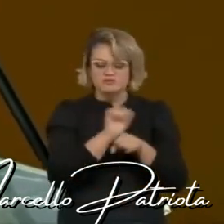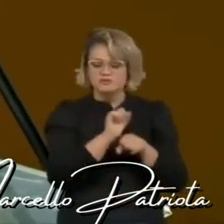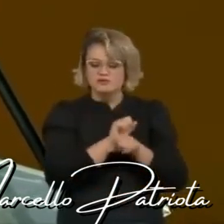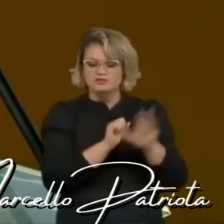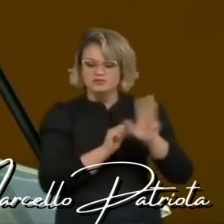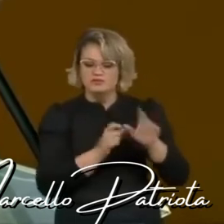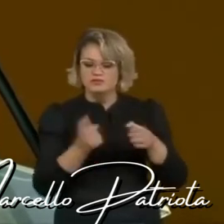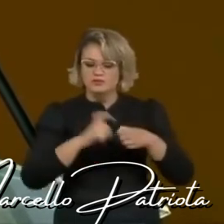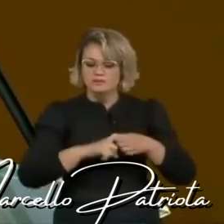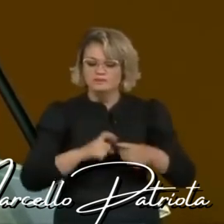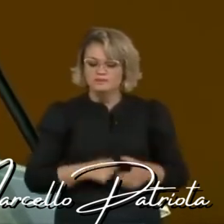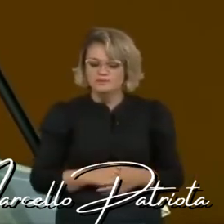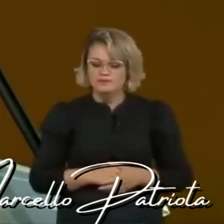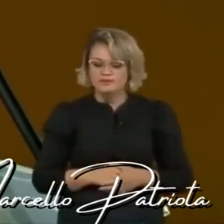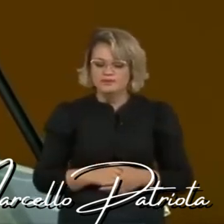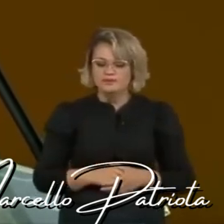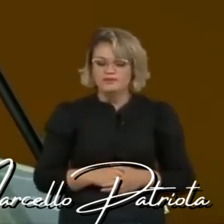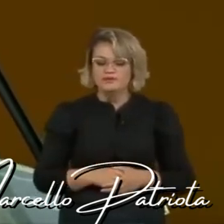ver.